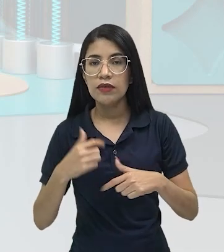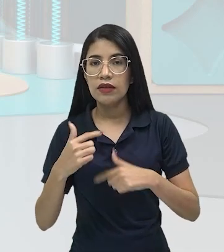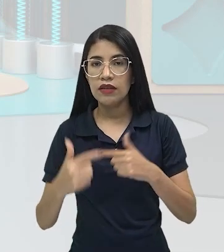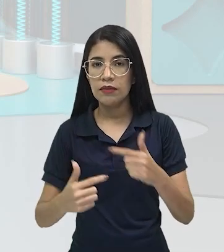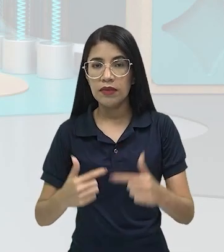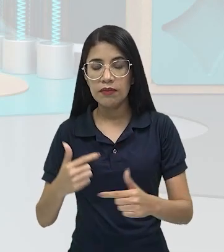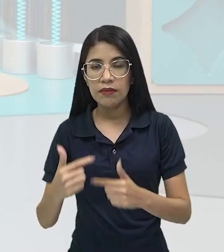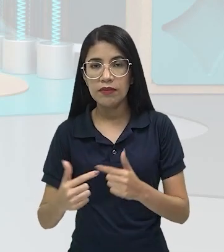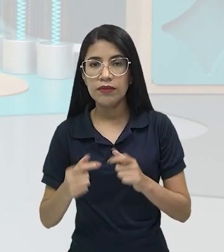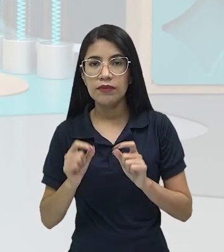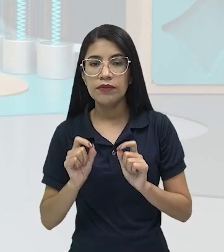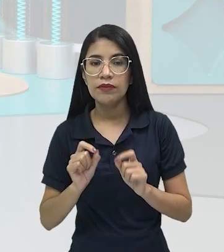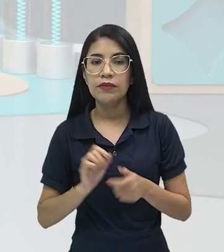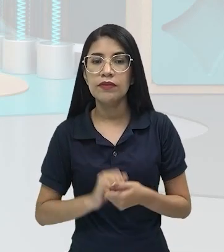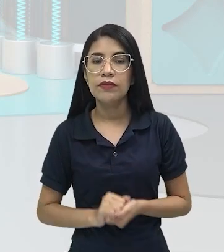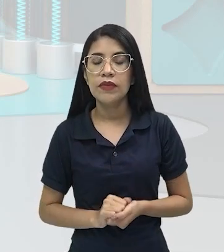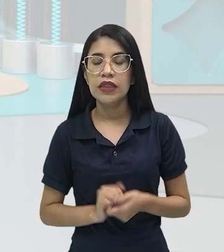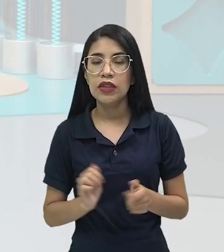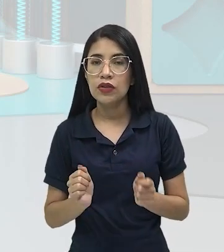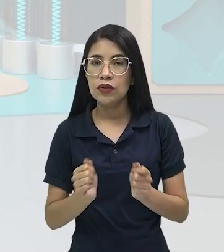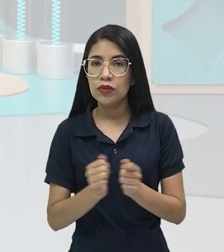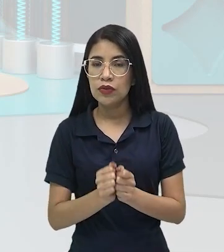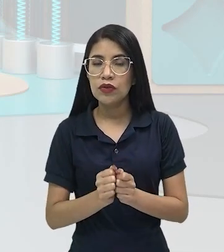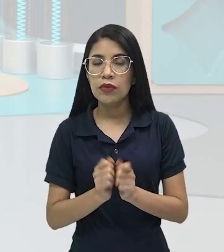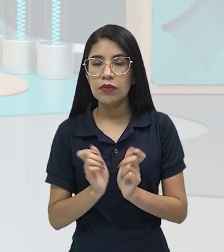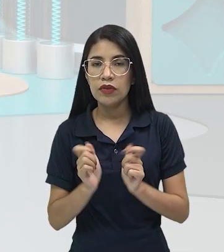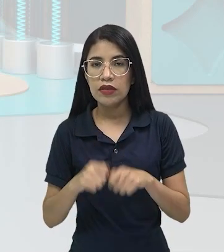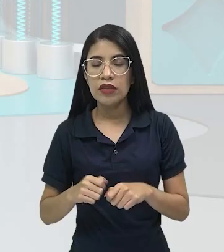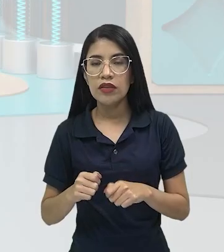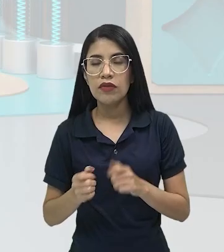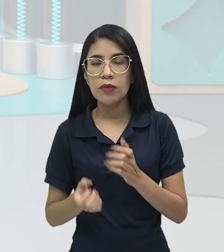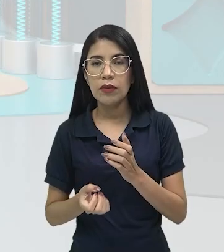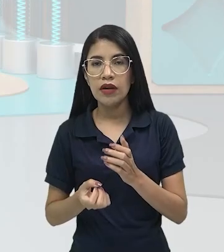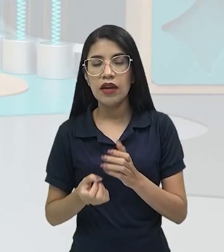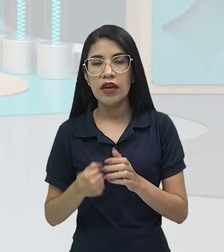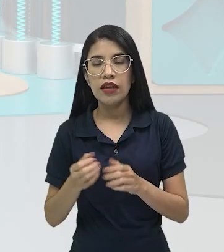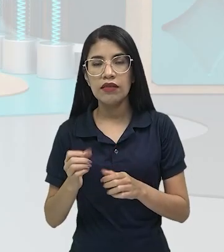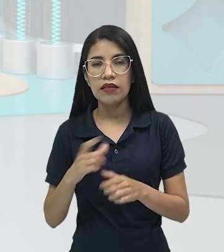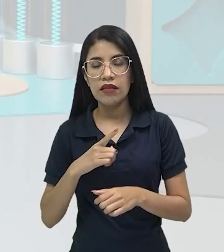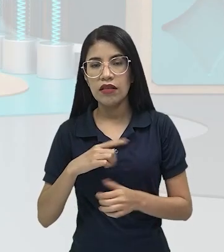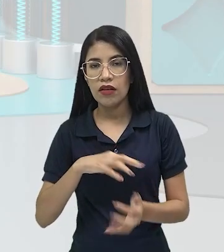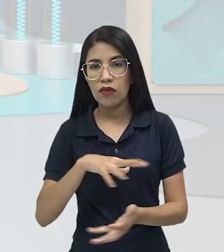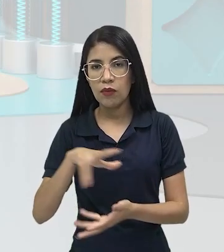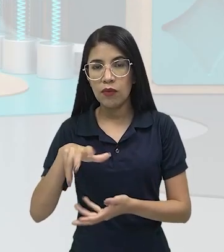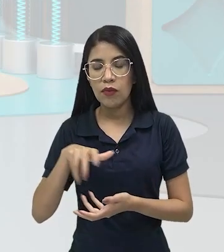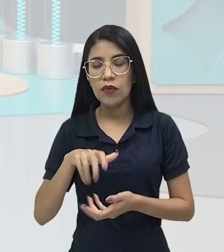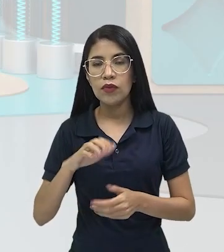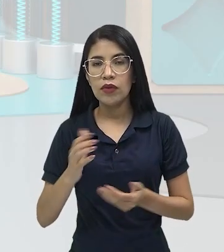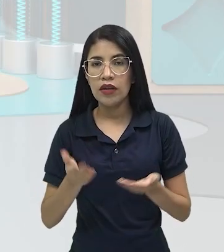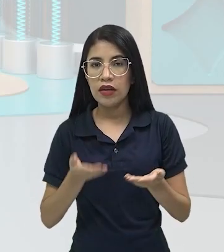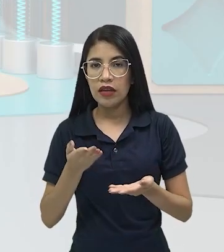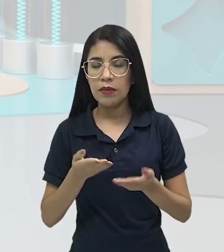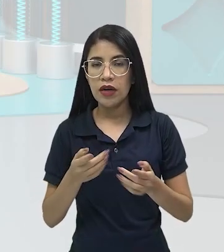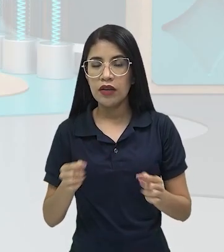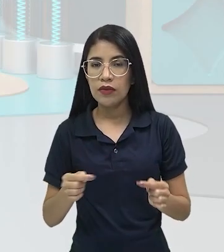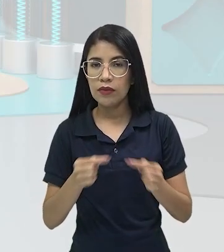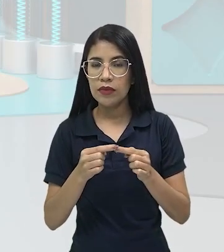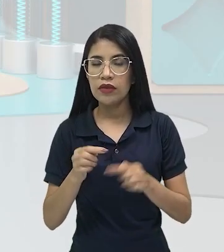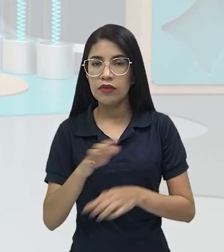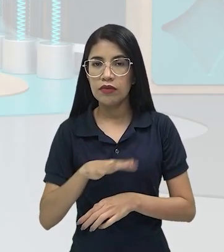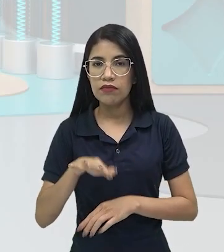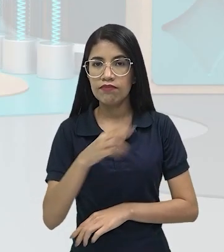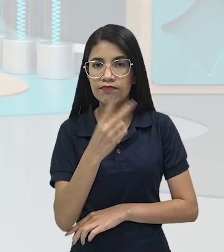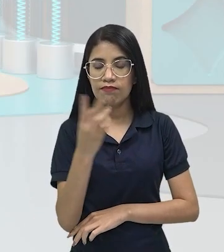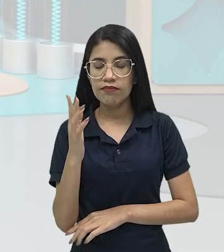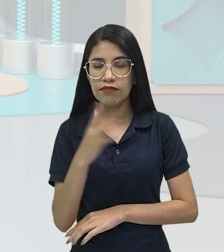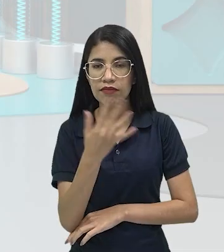serviço do dever, né, em conjunto para construir um mundo mais equilibrado e em harmonia com a natureza. E observem que esse devem